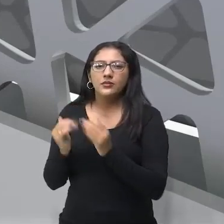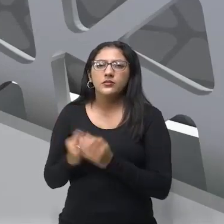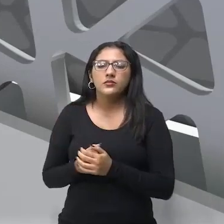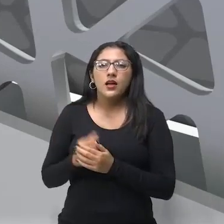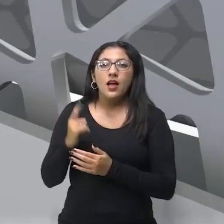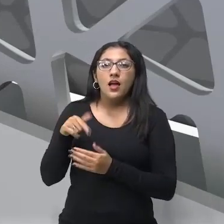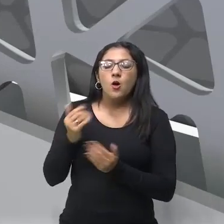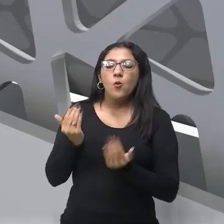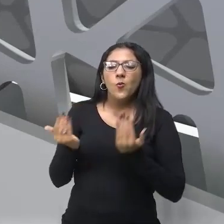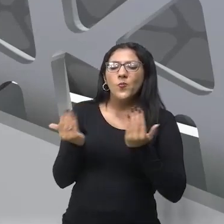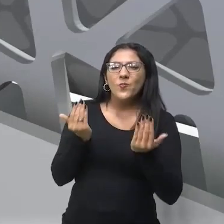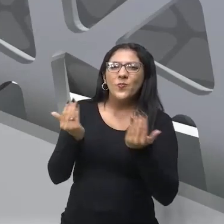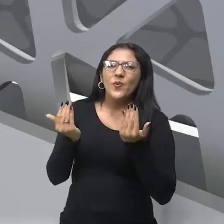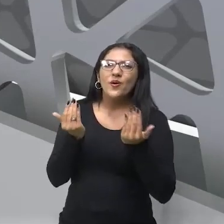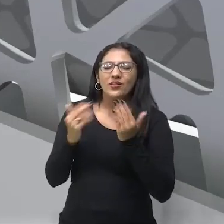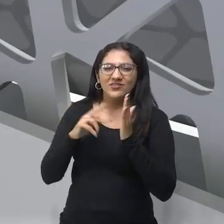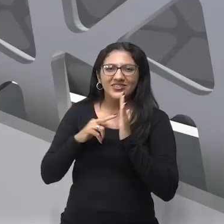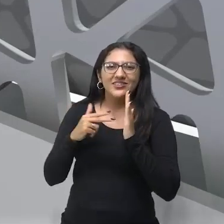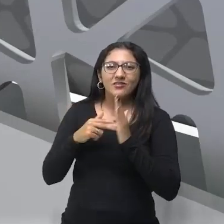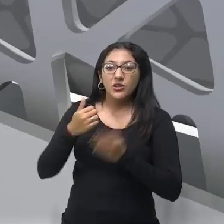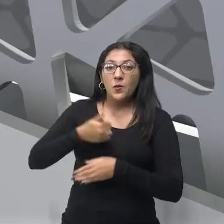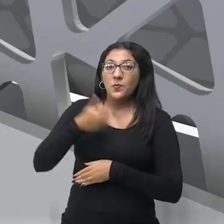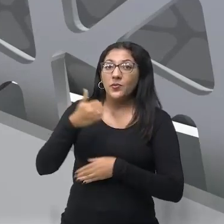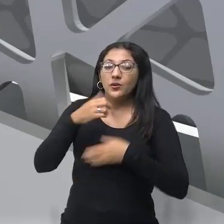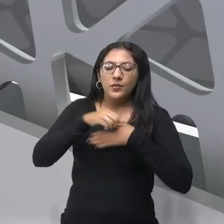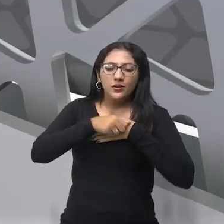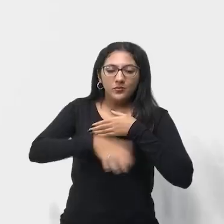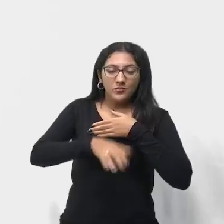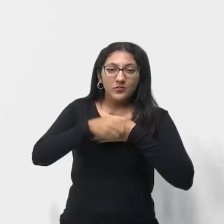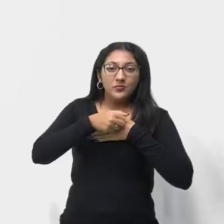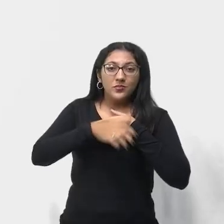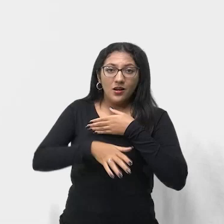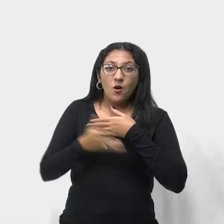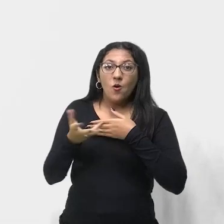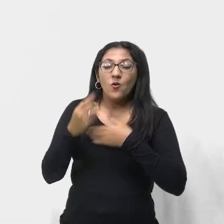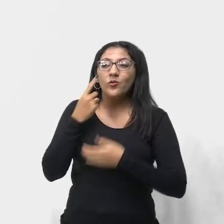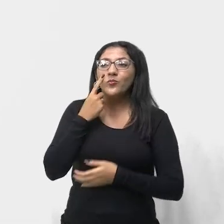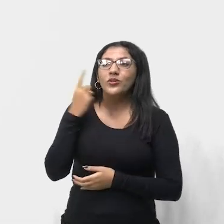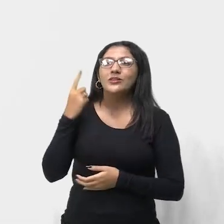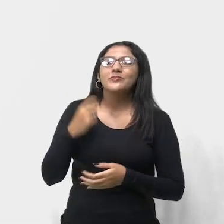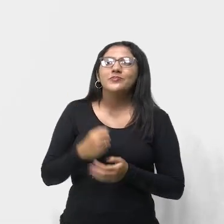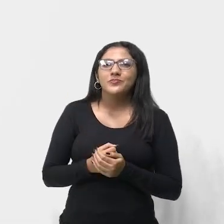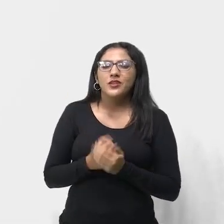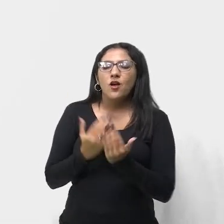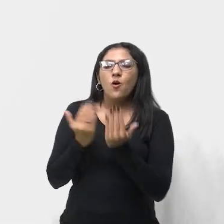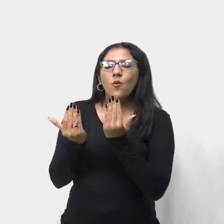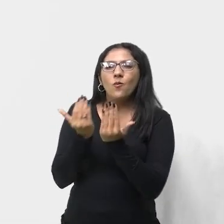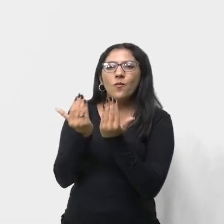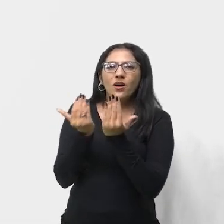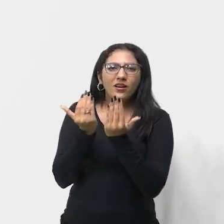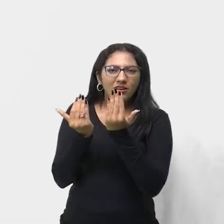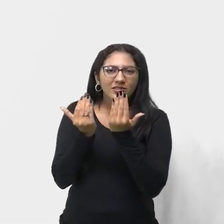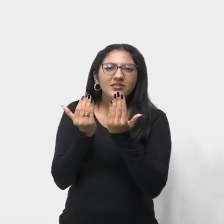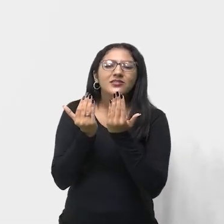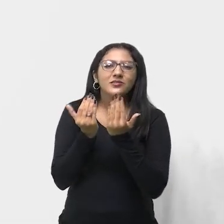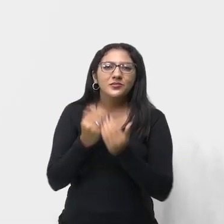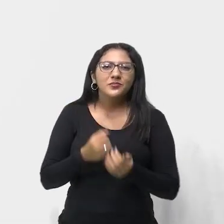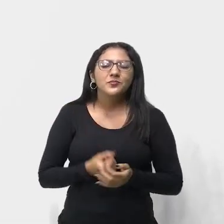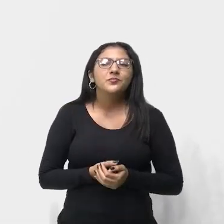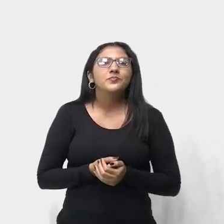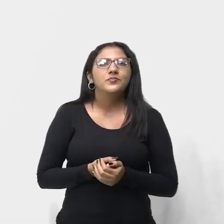chamamos de comparação. A primeira figura de linguagem que nós vamos estudar na tarde de hoje, olhem aí,